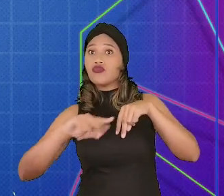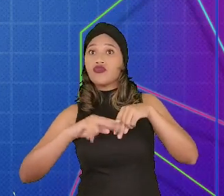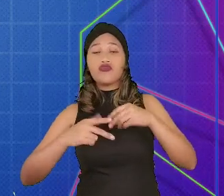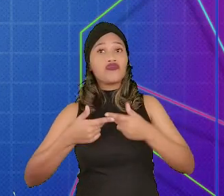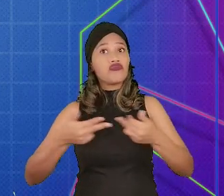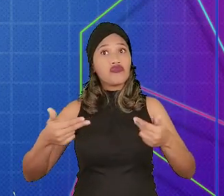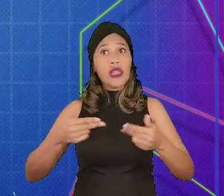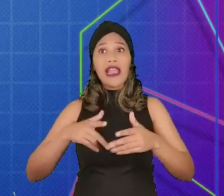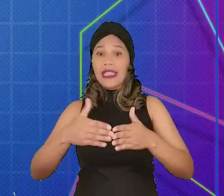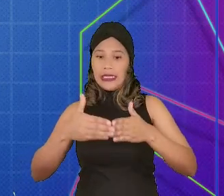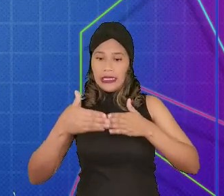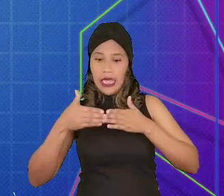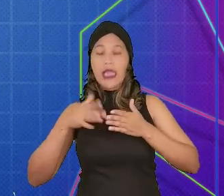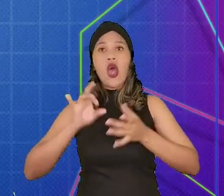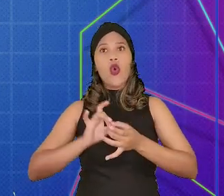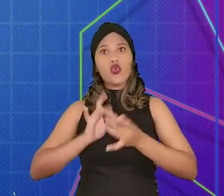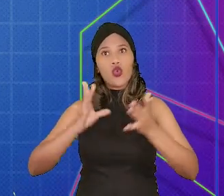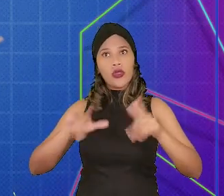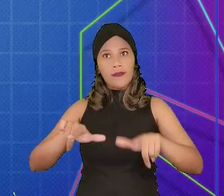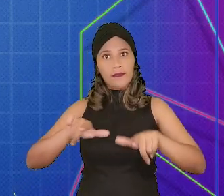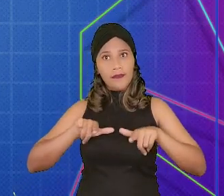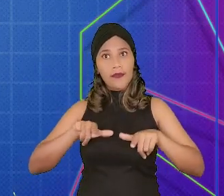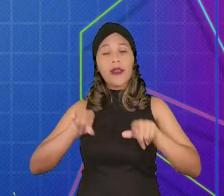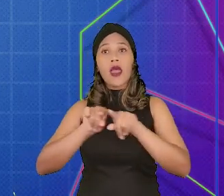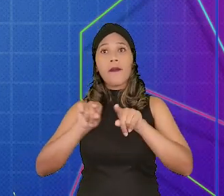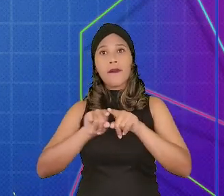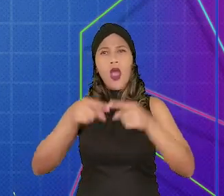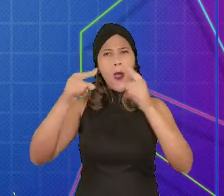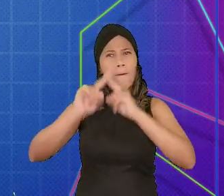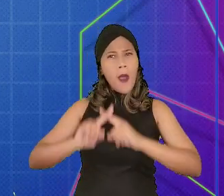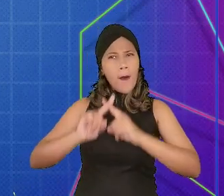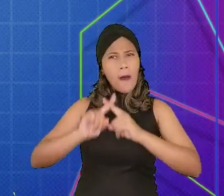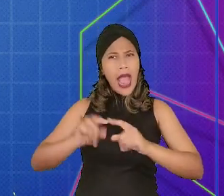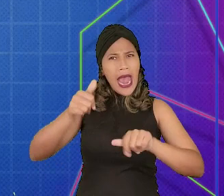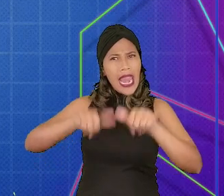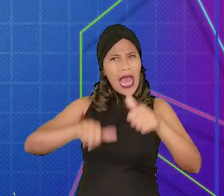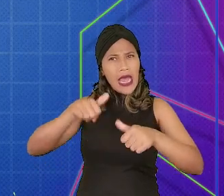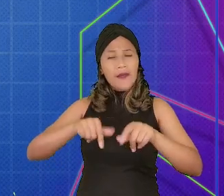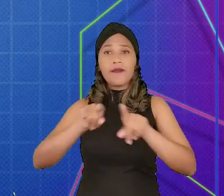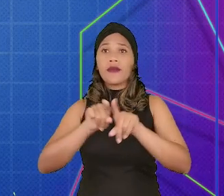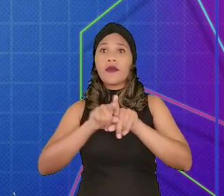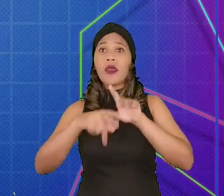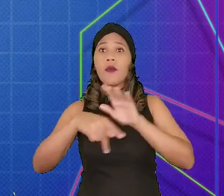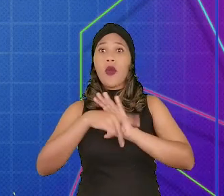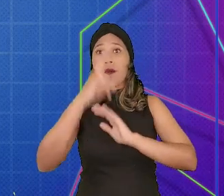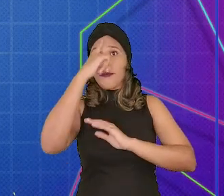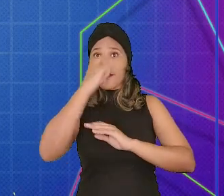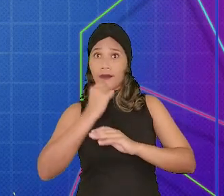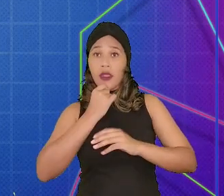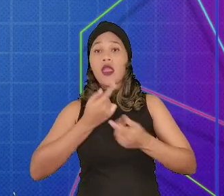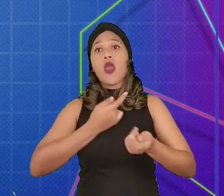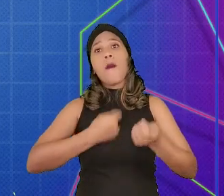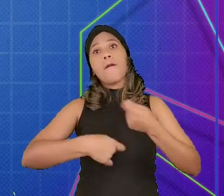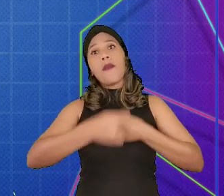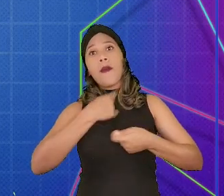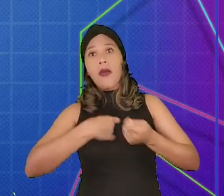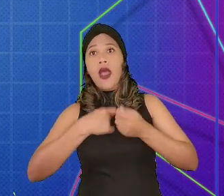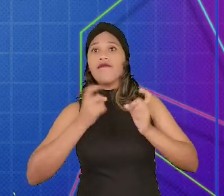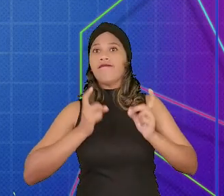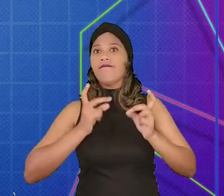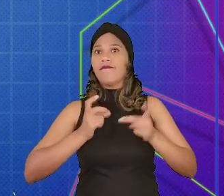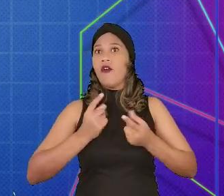ou autorizações, análise de competitividade, os objetivos do jogo e a perspectiva de retorno